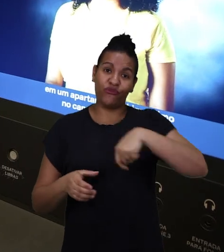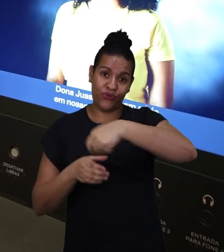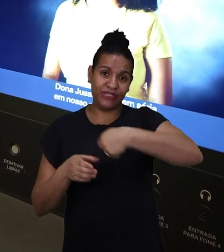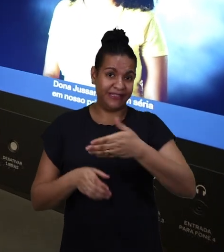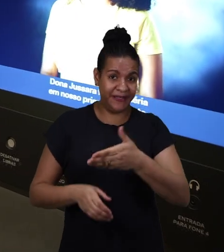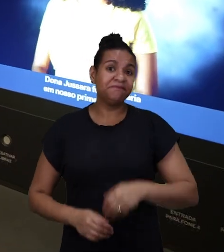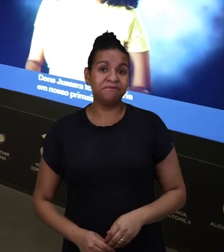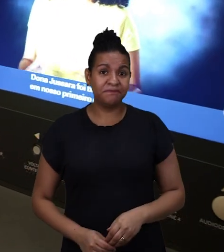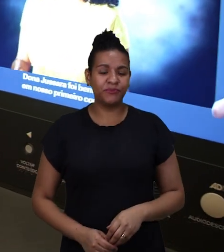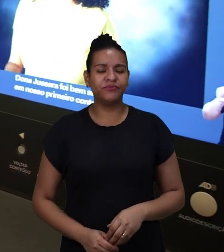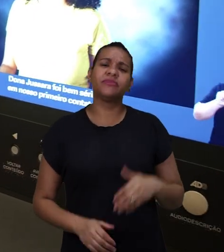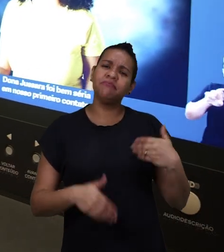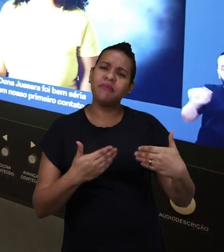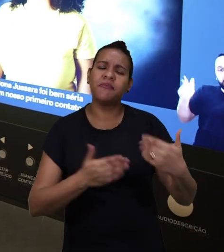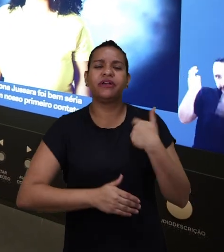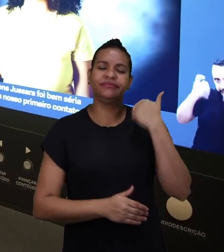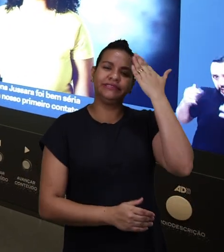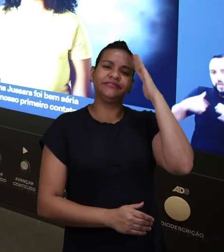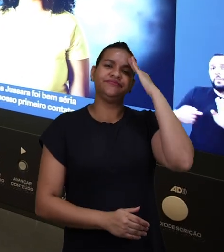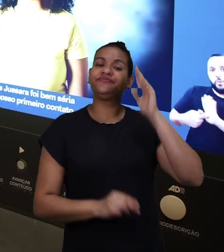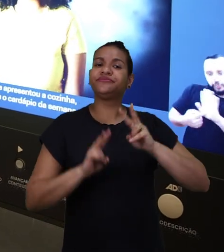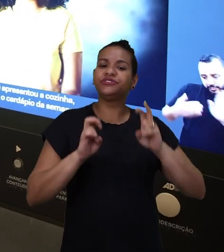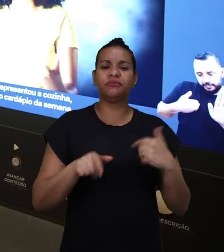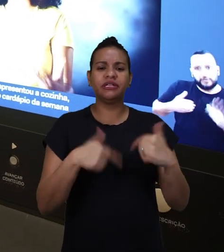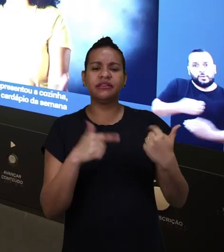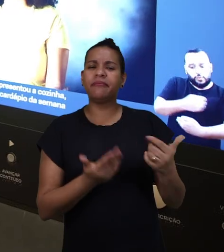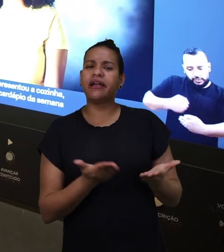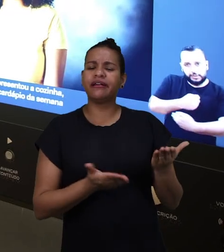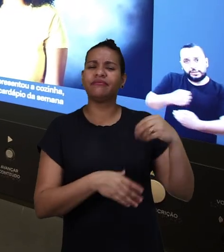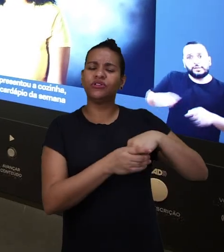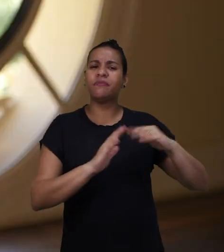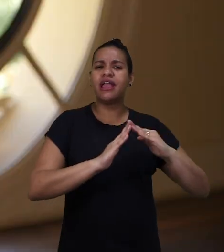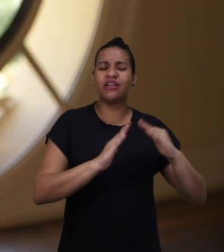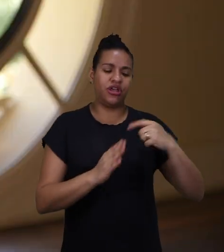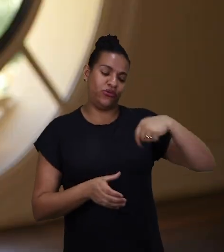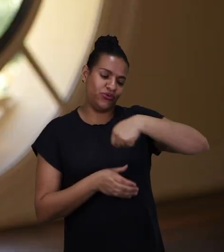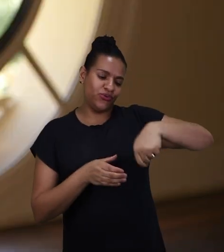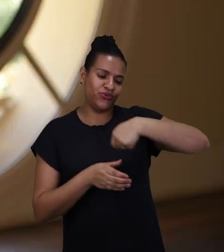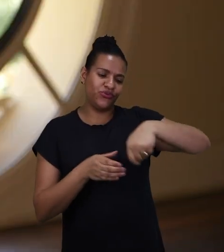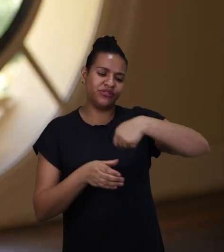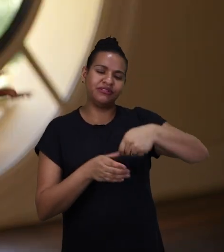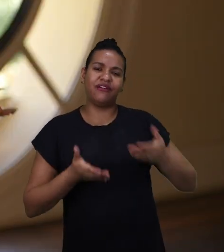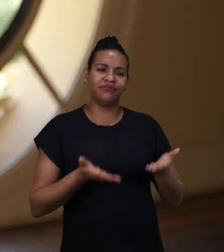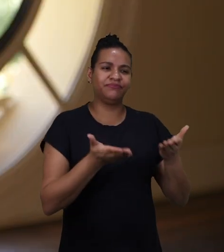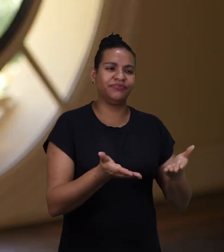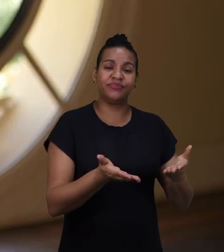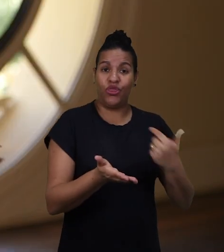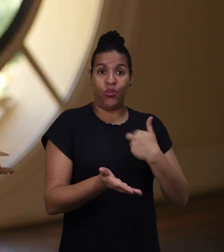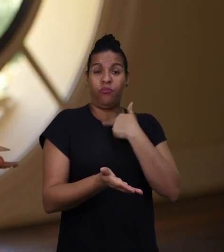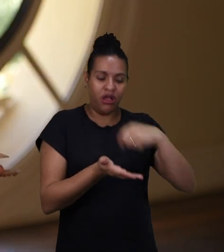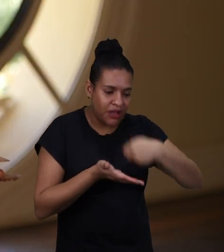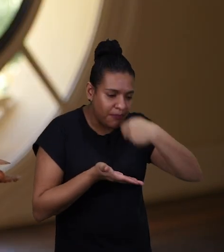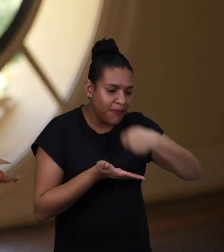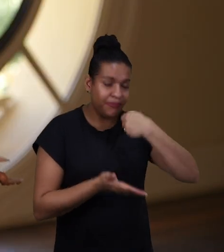aí logo, rapidamente eu entendi, por conta das relações não humanizadas no trabalho doméstico, eu cozinhava, mas não podia